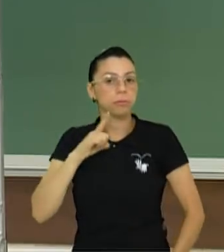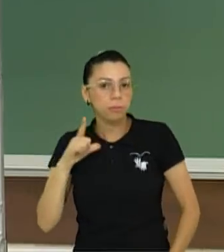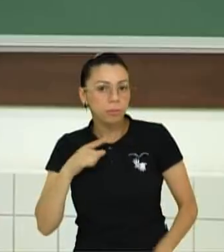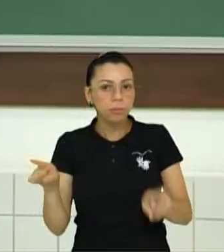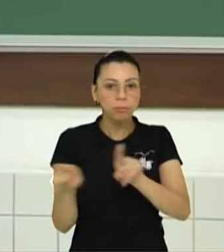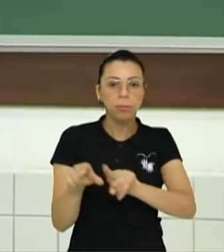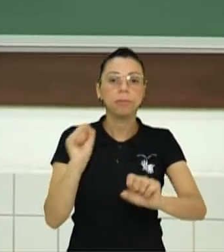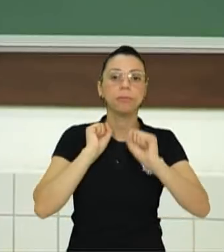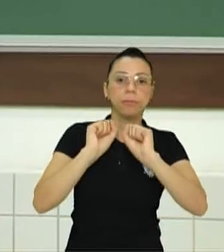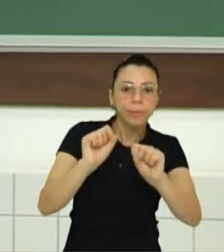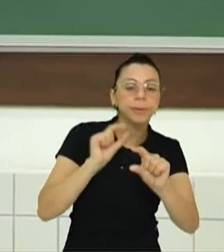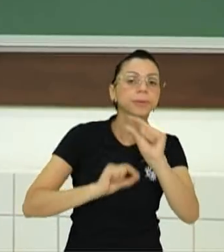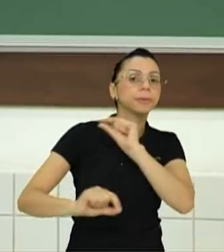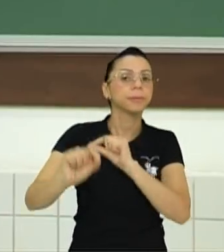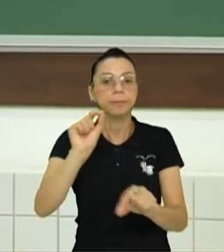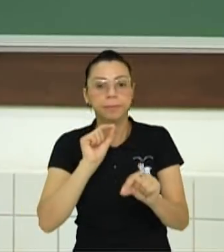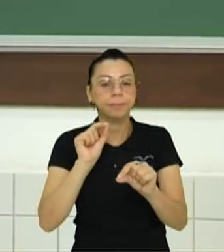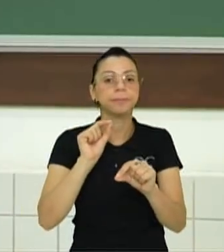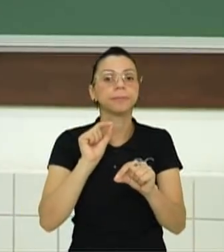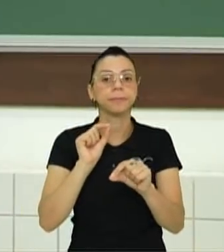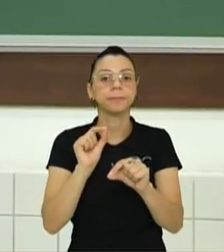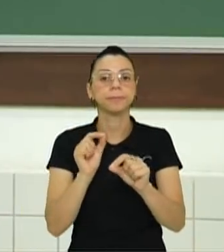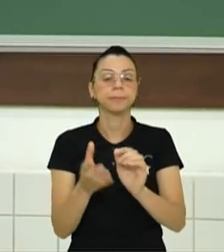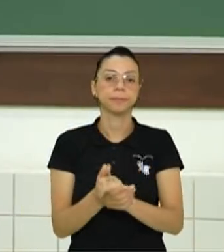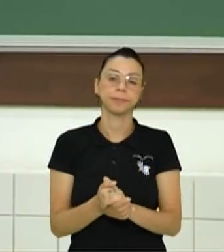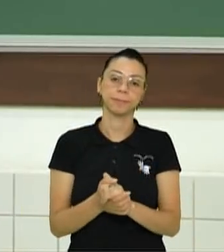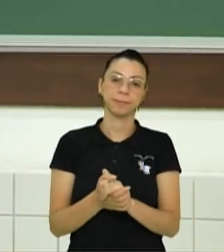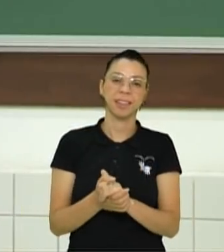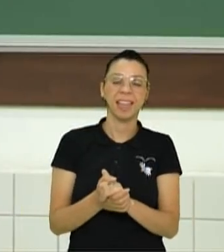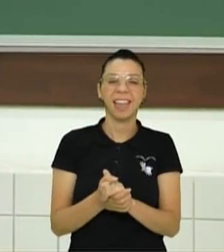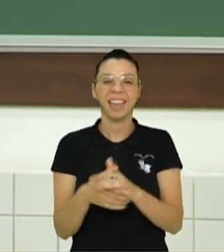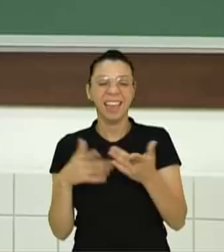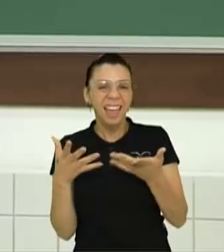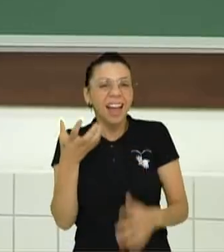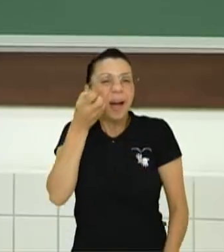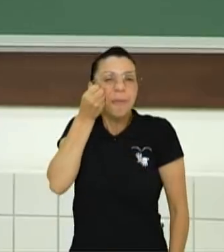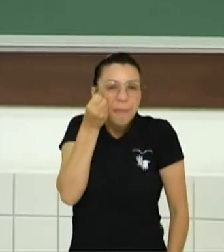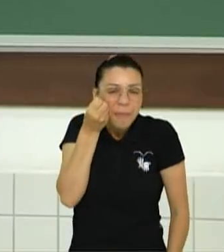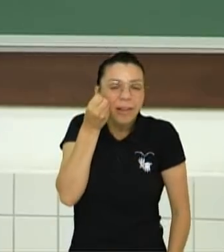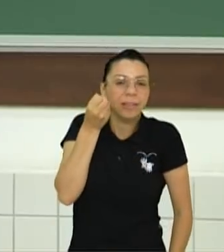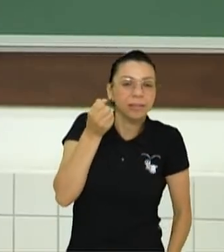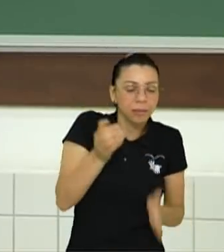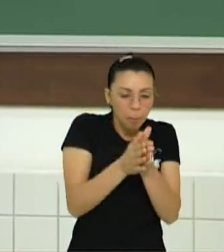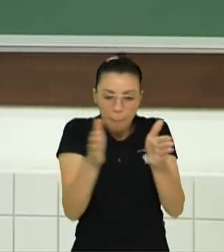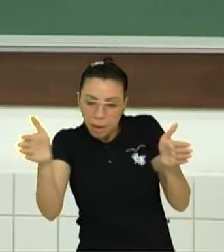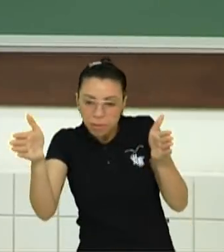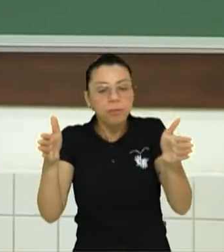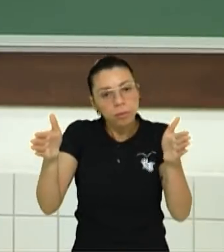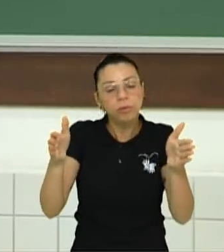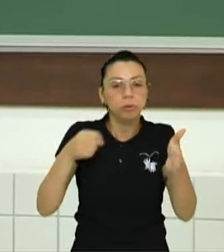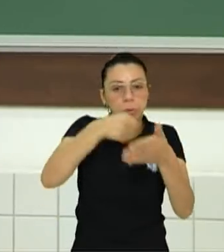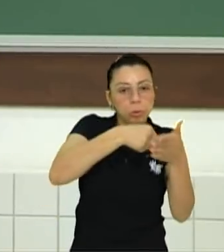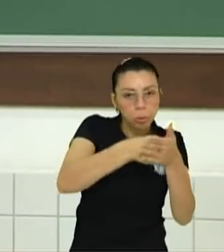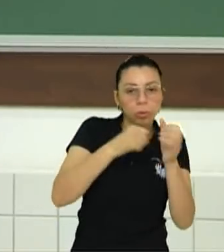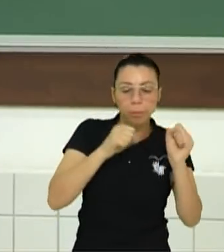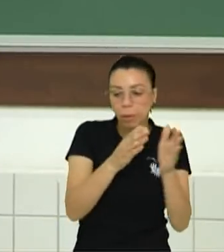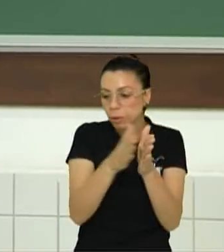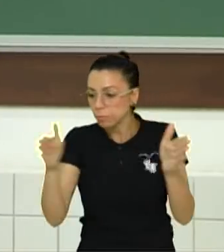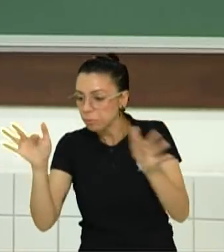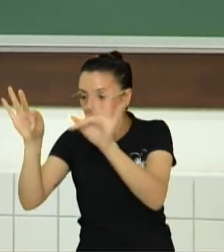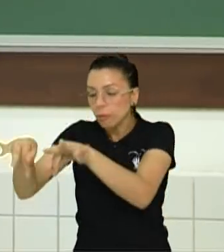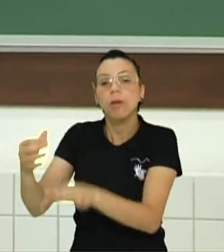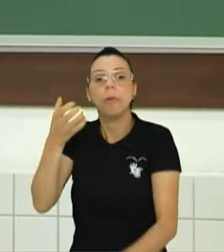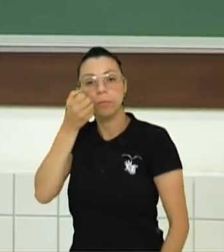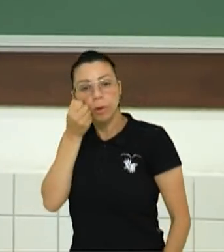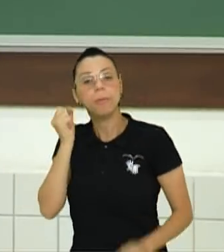eu poderia dar o que nós podemos chamar de aposentadoria depois de um período para esses soldados. Então nós estamos vendo um termo que